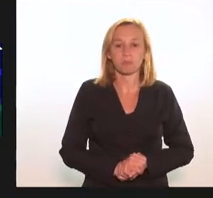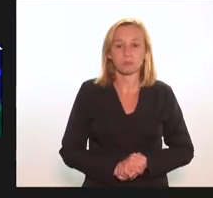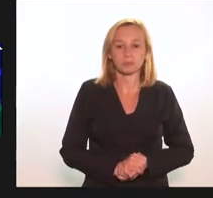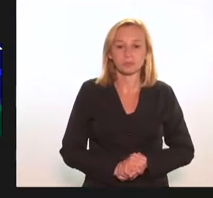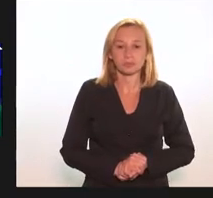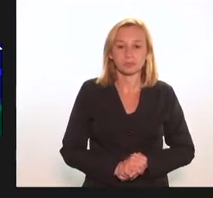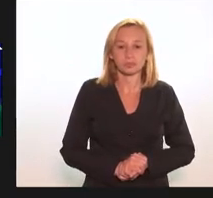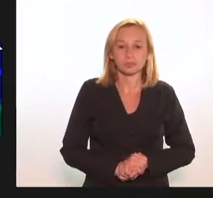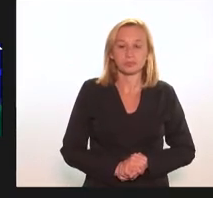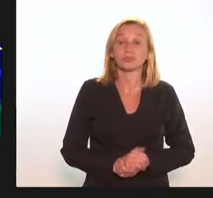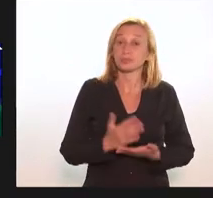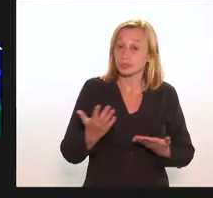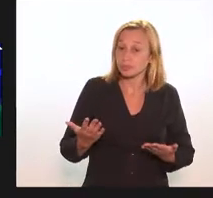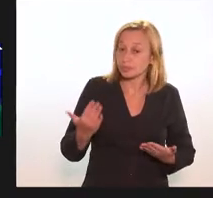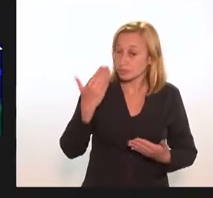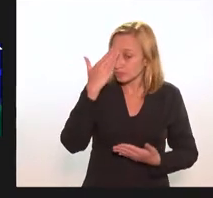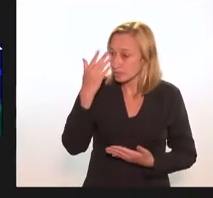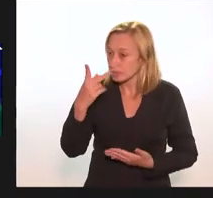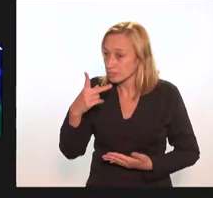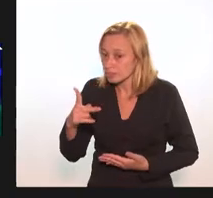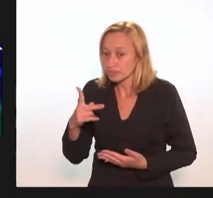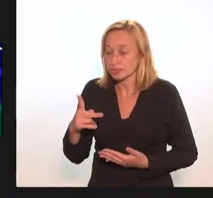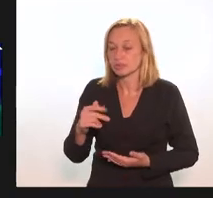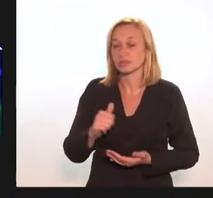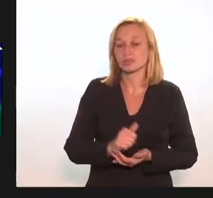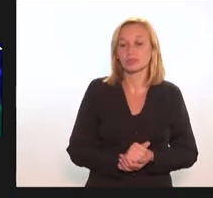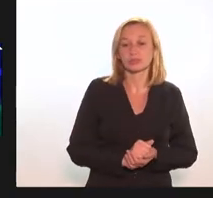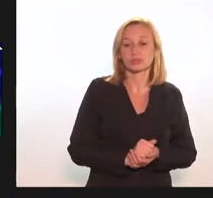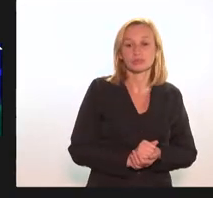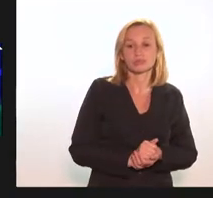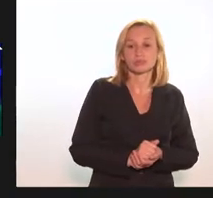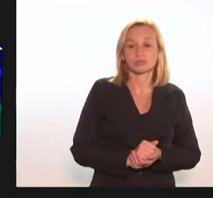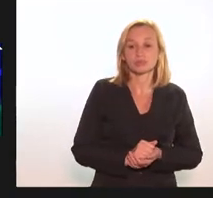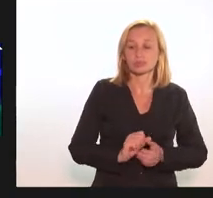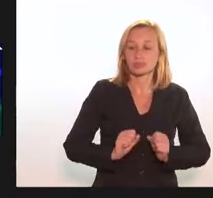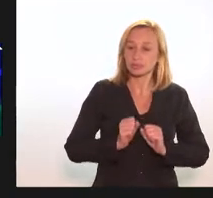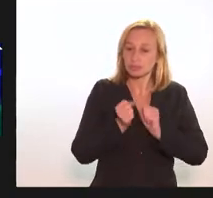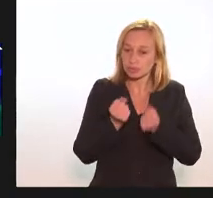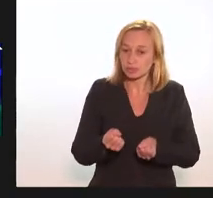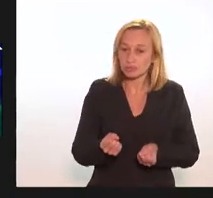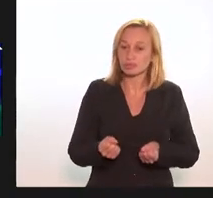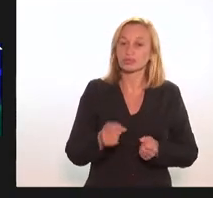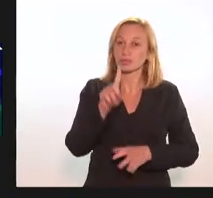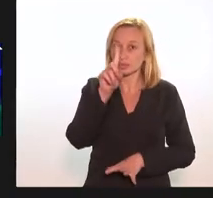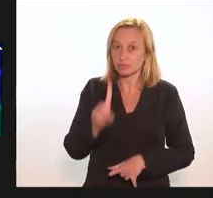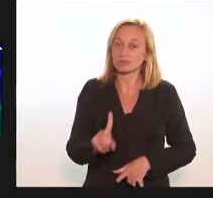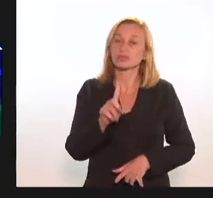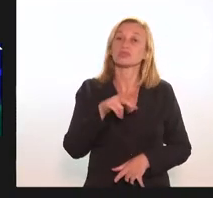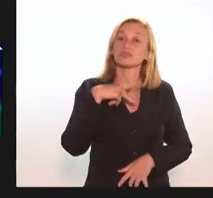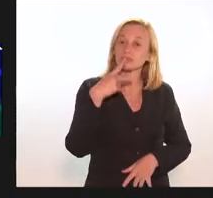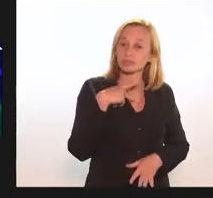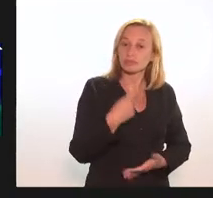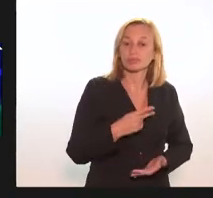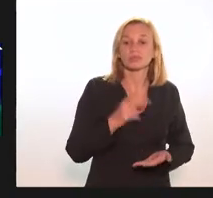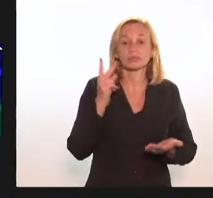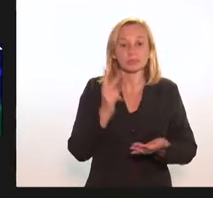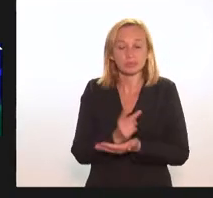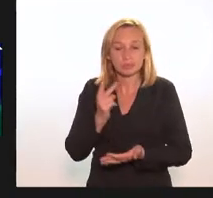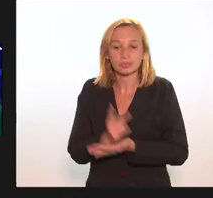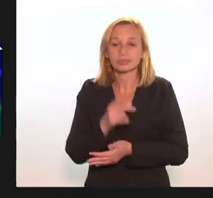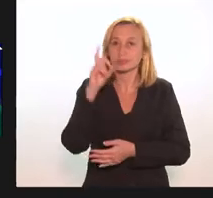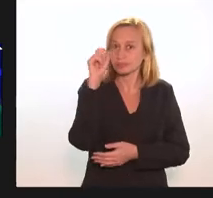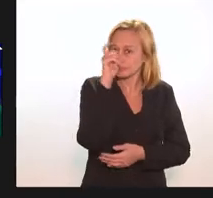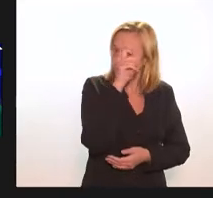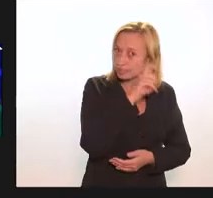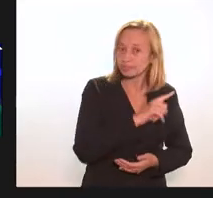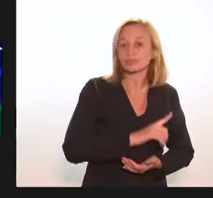a sua generosidade de sempre estar nos dando o direito de fala, né, mesmo tendo as